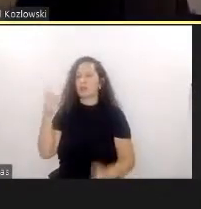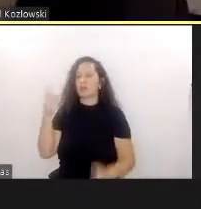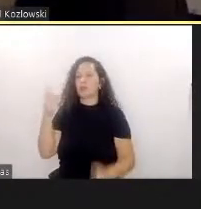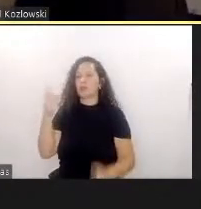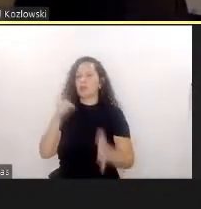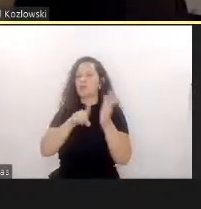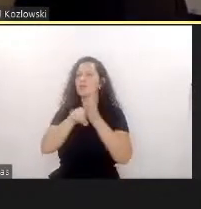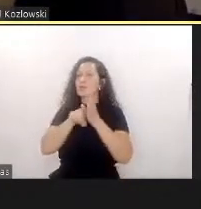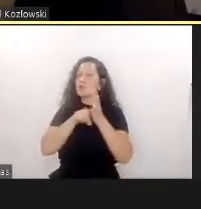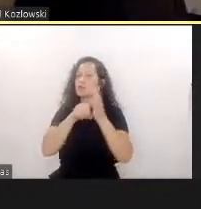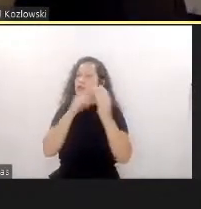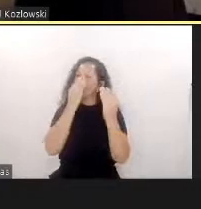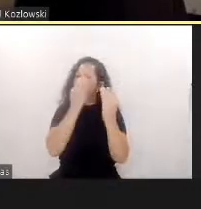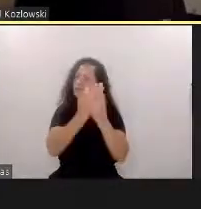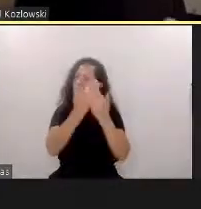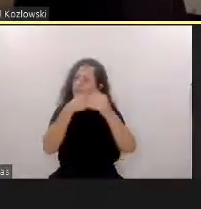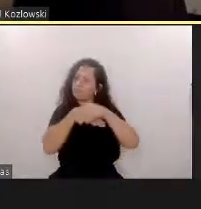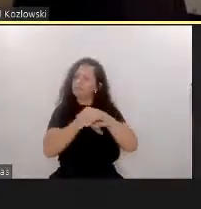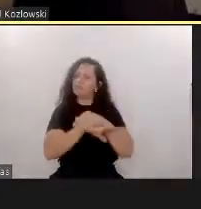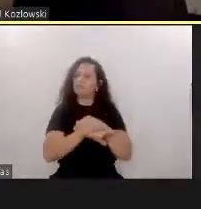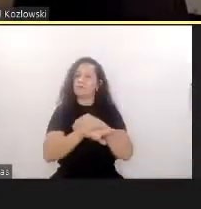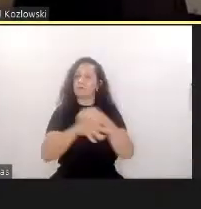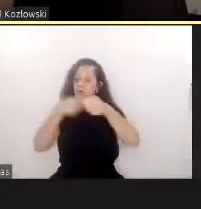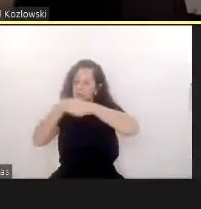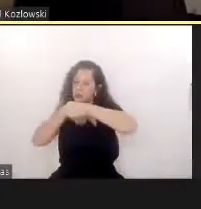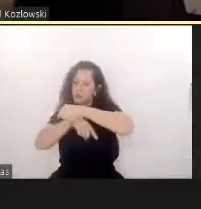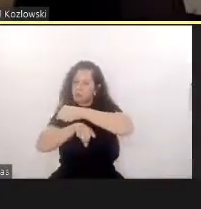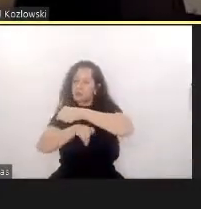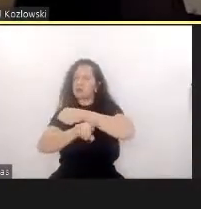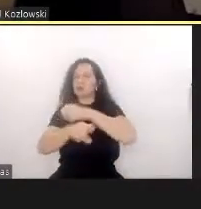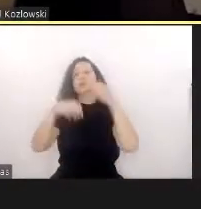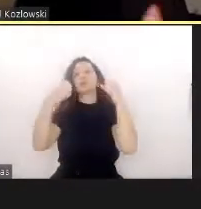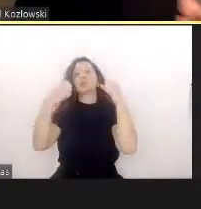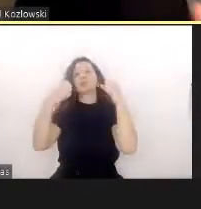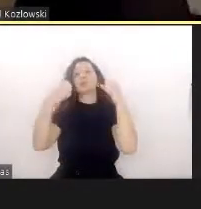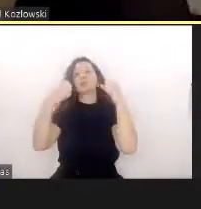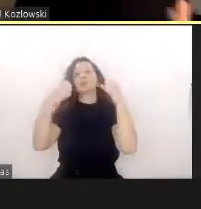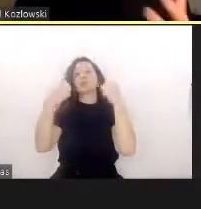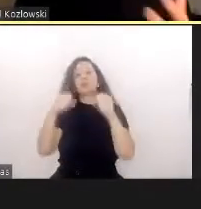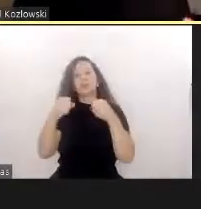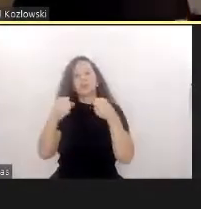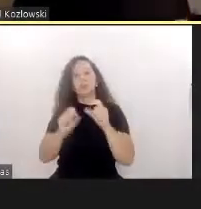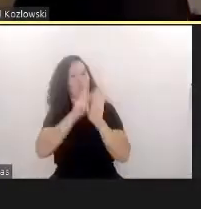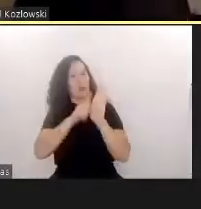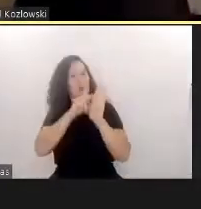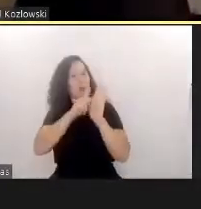esse aprofundamento, a gente precisou ficar mais rigoroso com os projetos e com os arquitetos e as